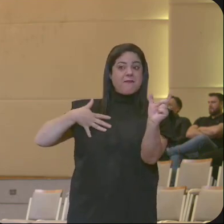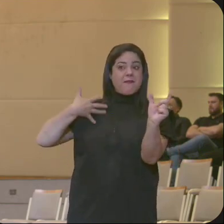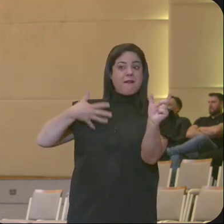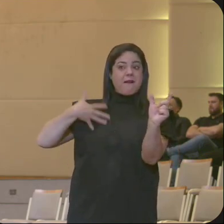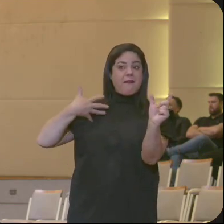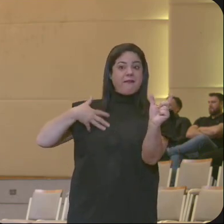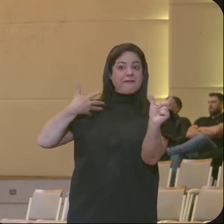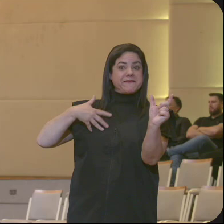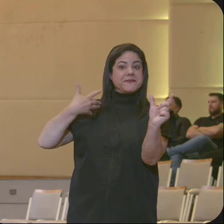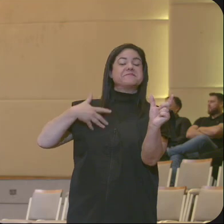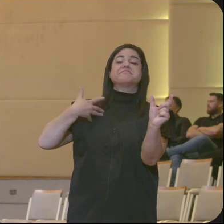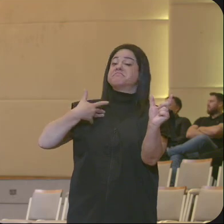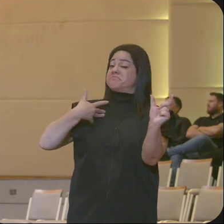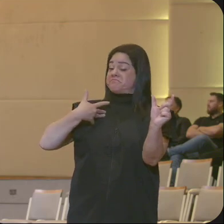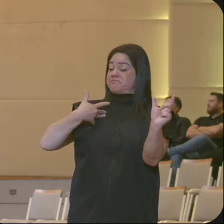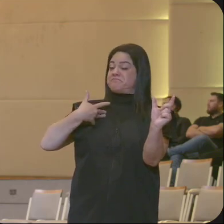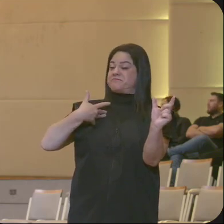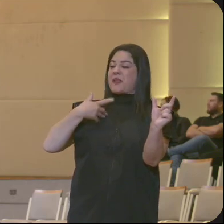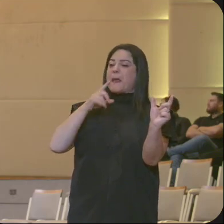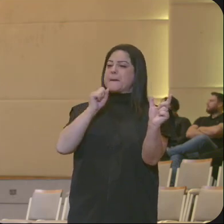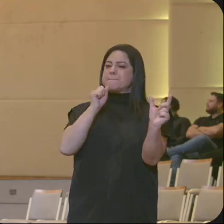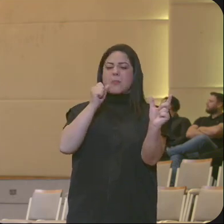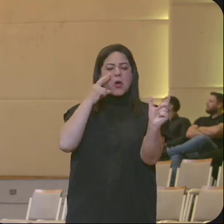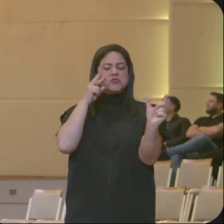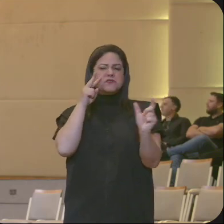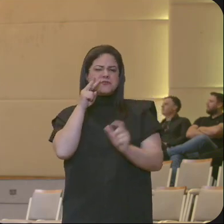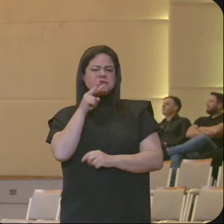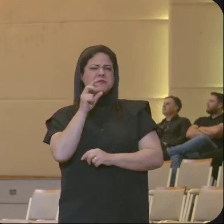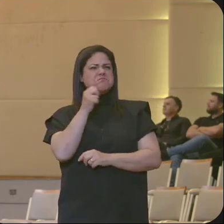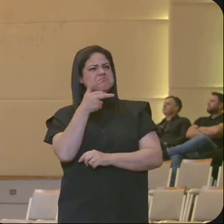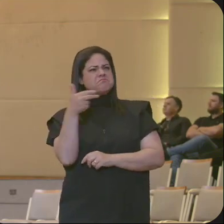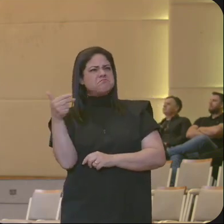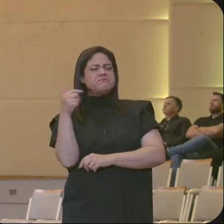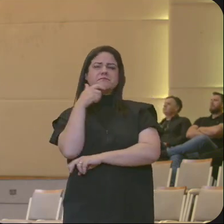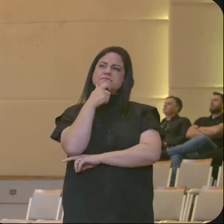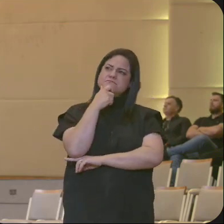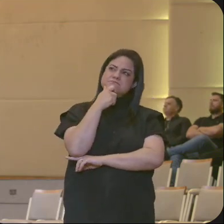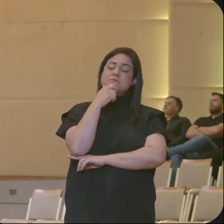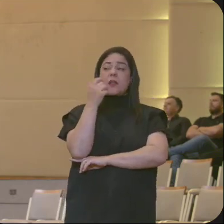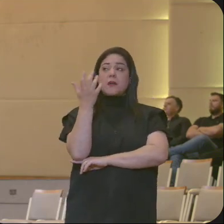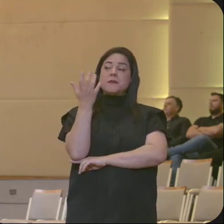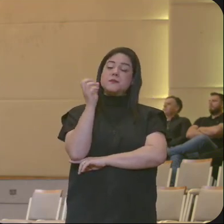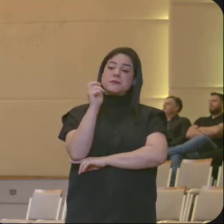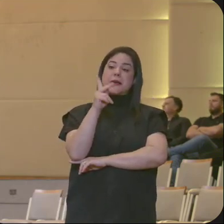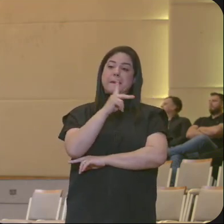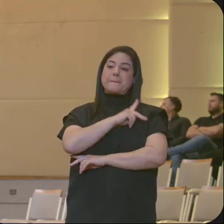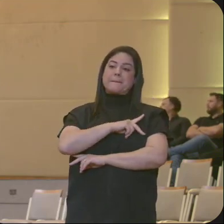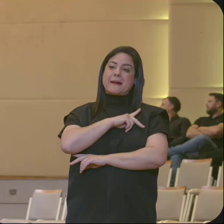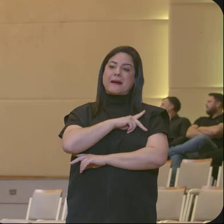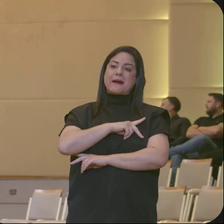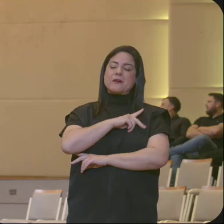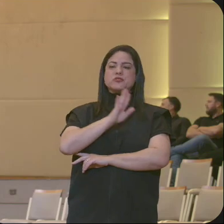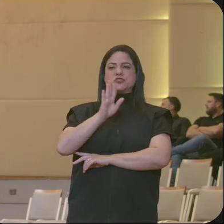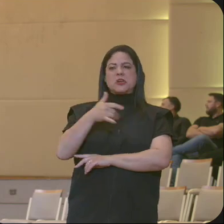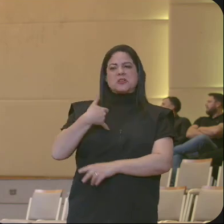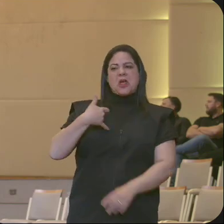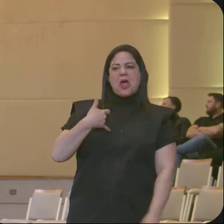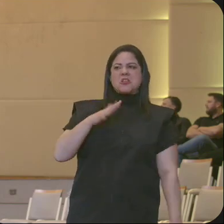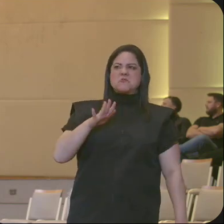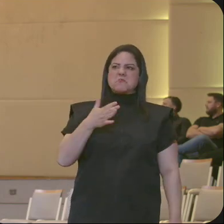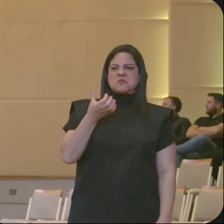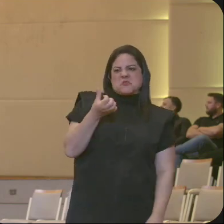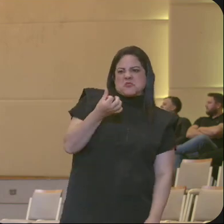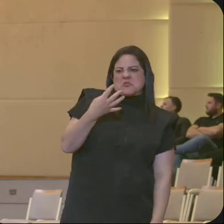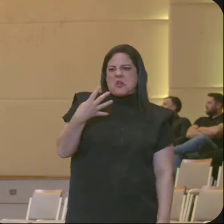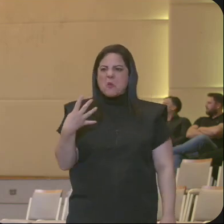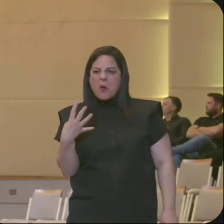alegria. E você pode olhar para esses fatos e dizer assim: bom, Paulo já estava lá com seus